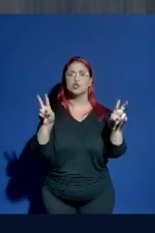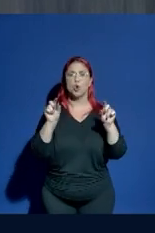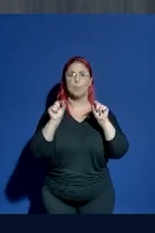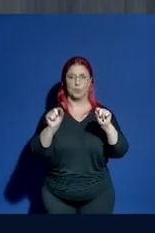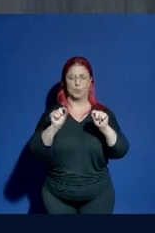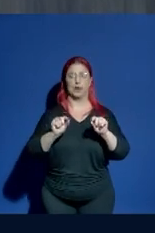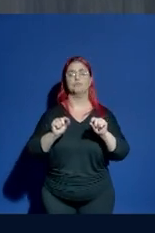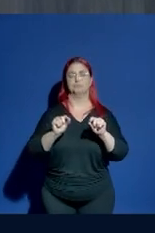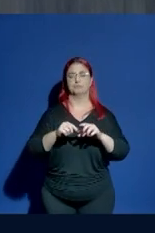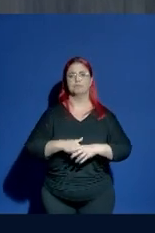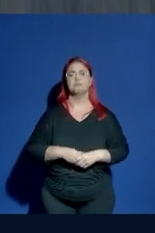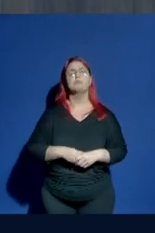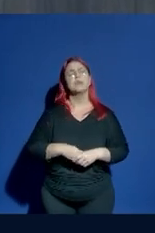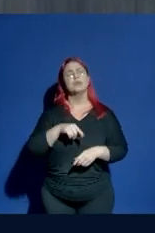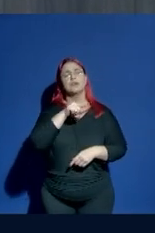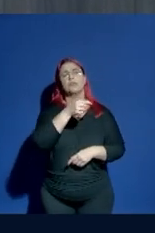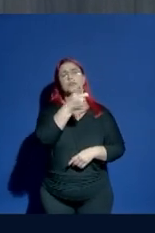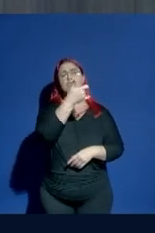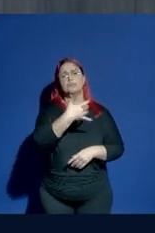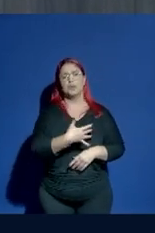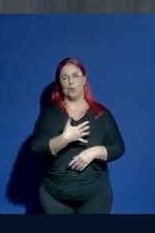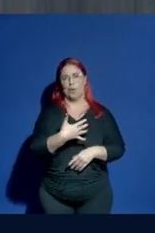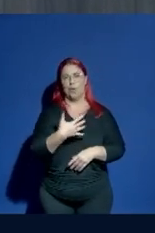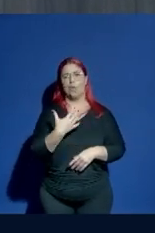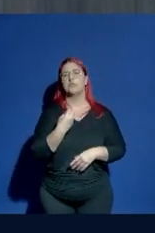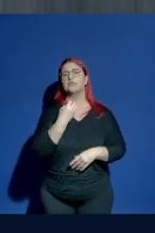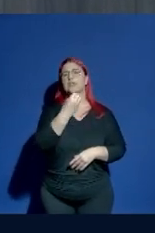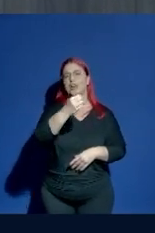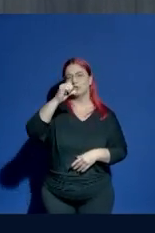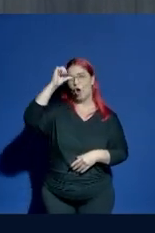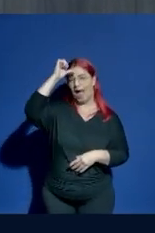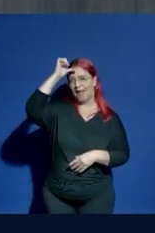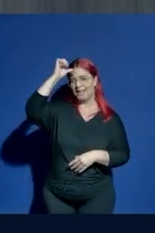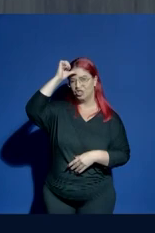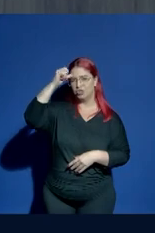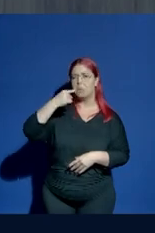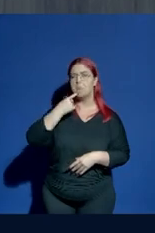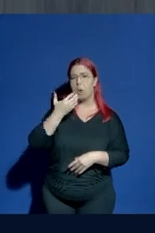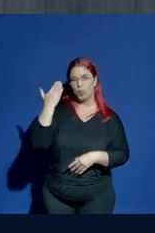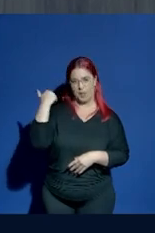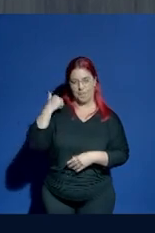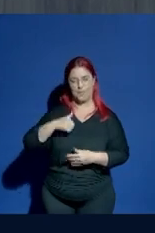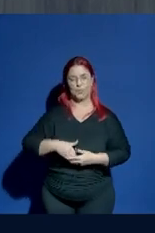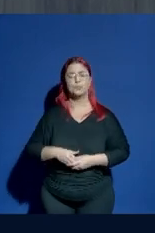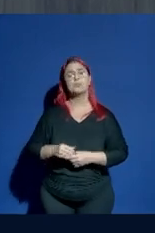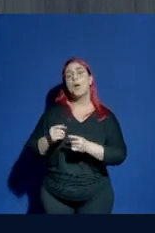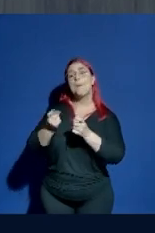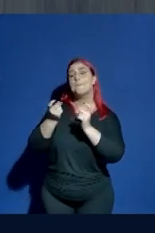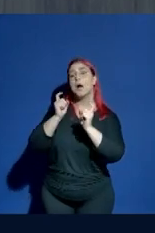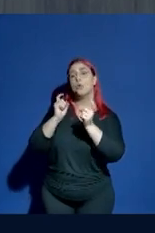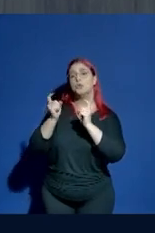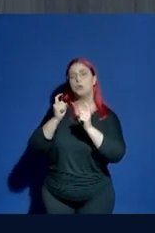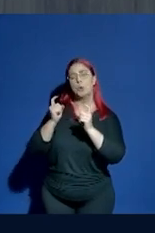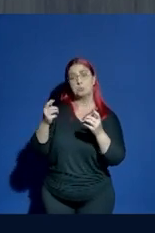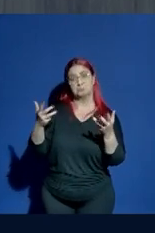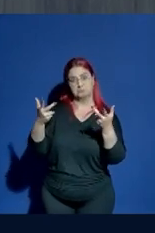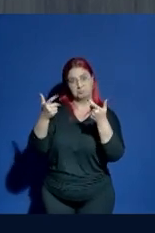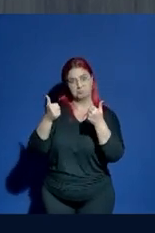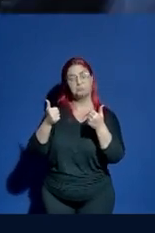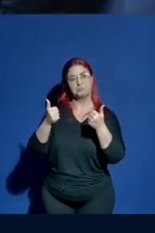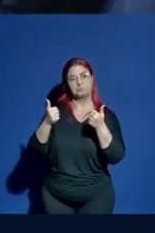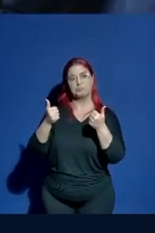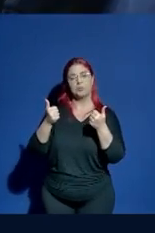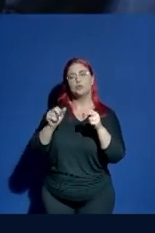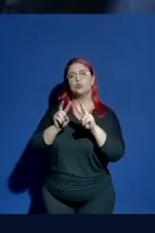o resultado de uma declaração que o senhor fez muito interessante numa viagem índia que o senhor fez recentemente né para uma reunião extremamente prestigiosa pro